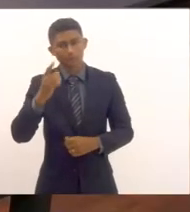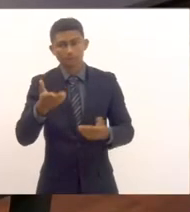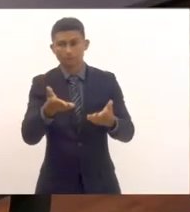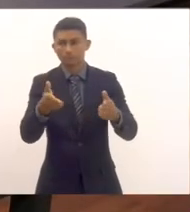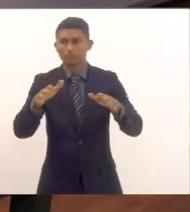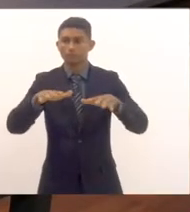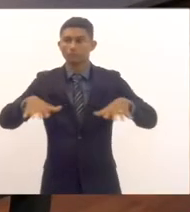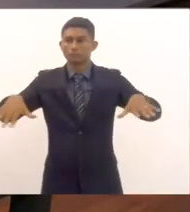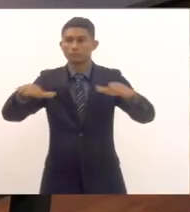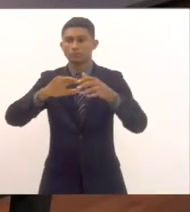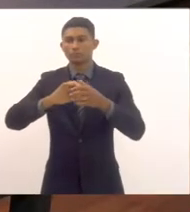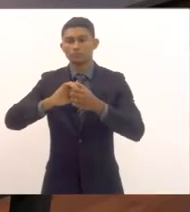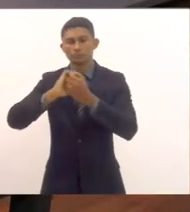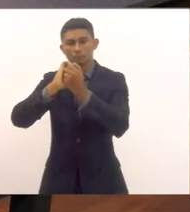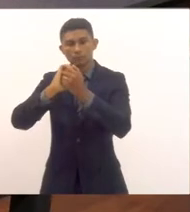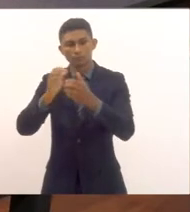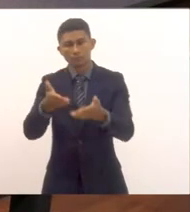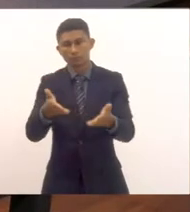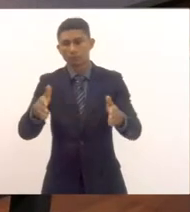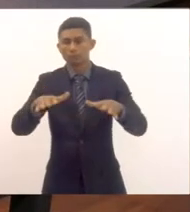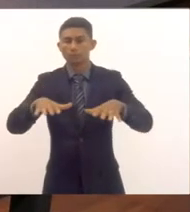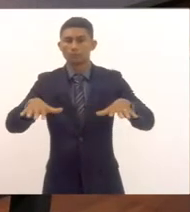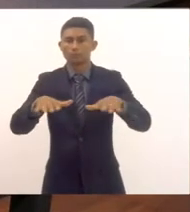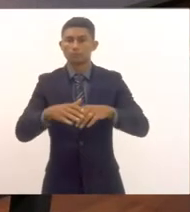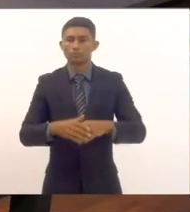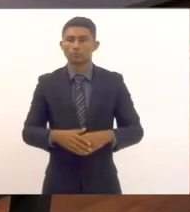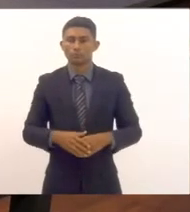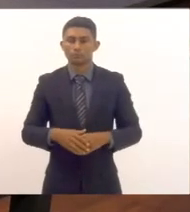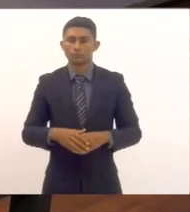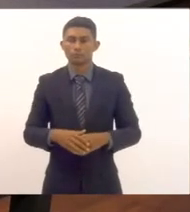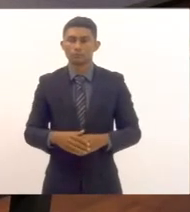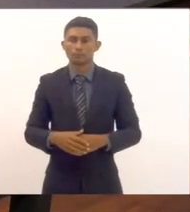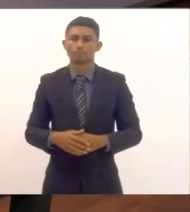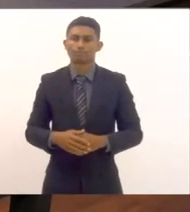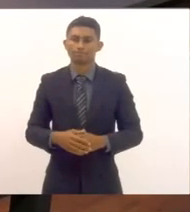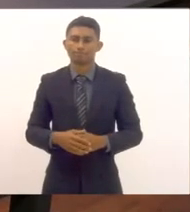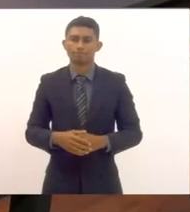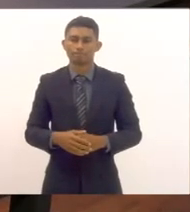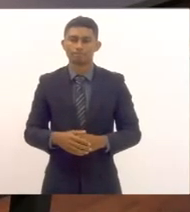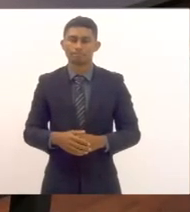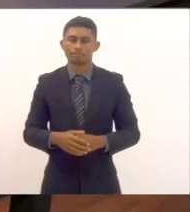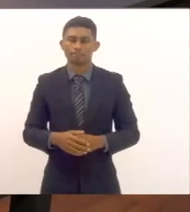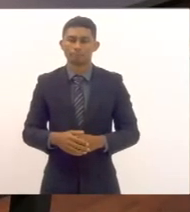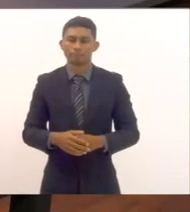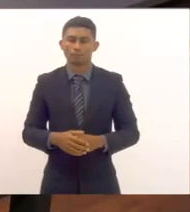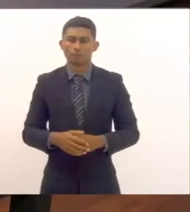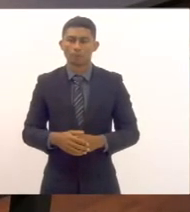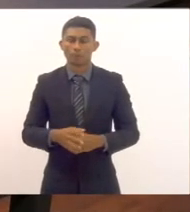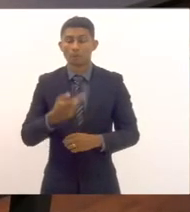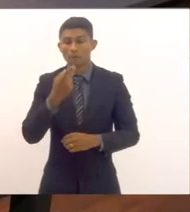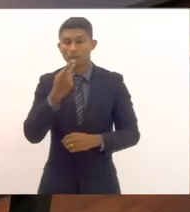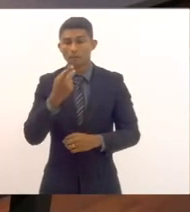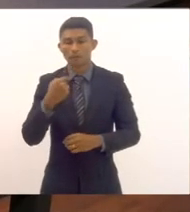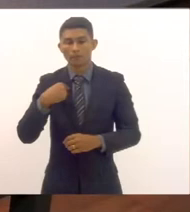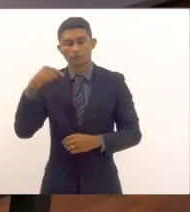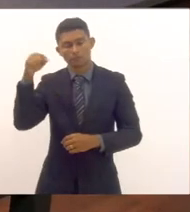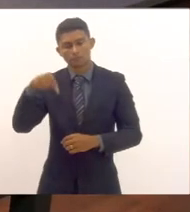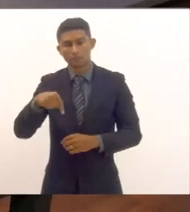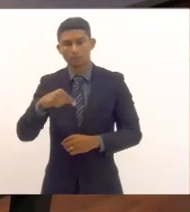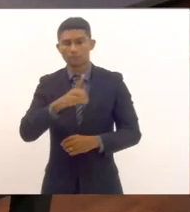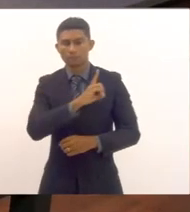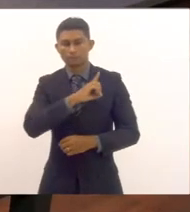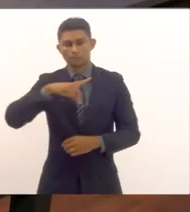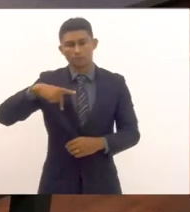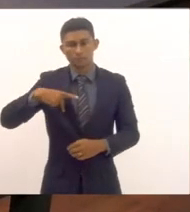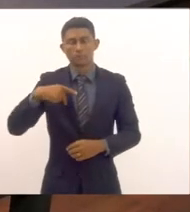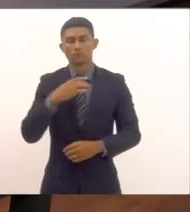bom dia a todos cumprimentando a todos autoridades na pessoa da deputada Lucinha Dia que mais uma vez é um brasileiro de transferir